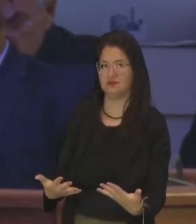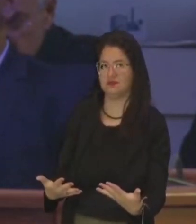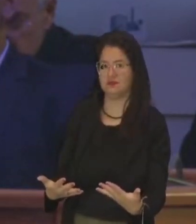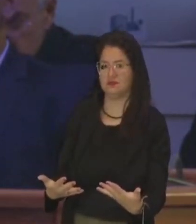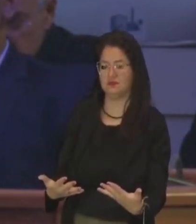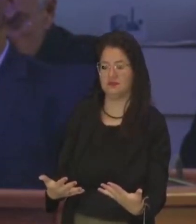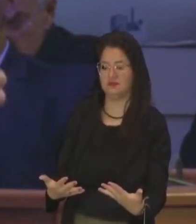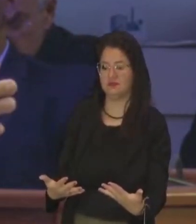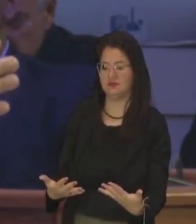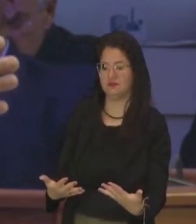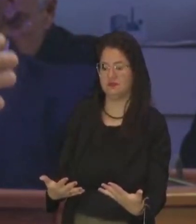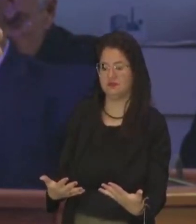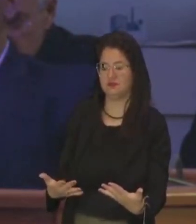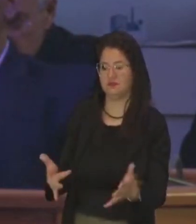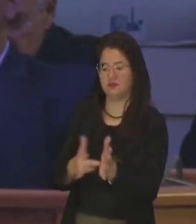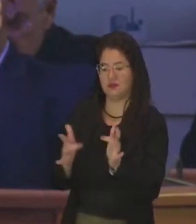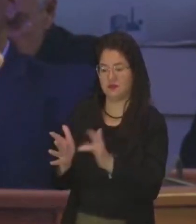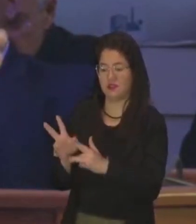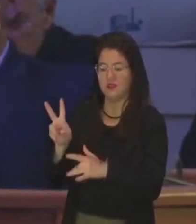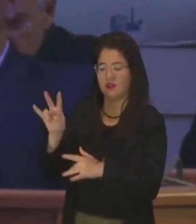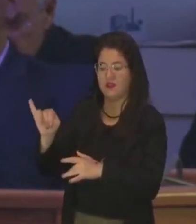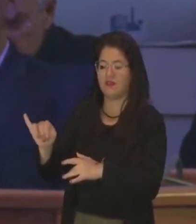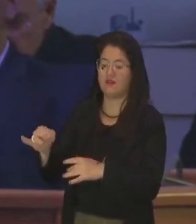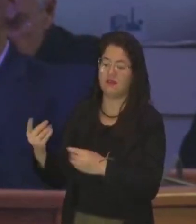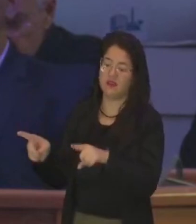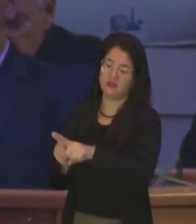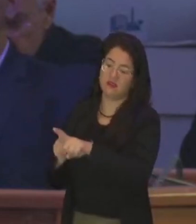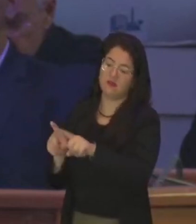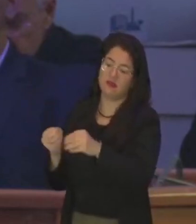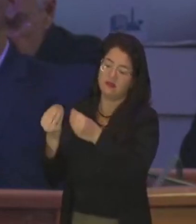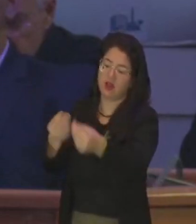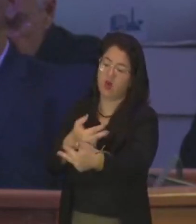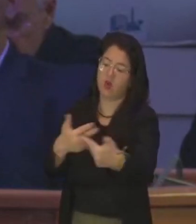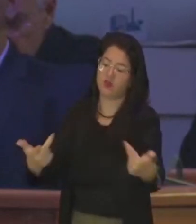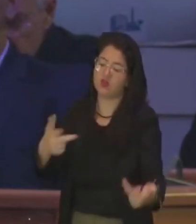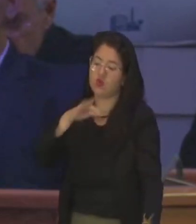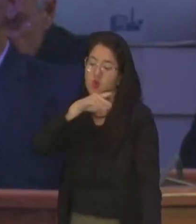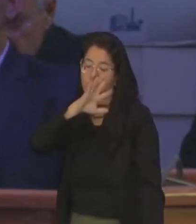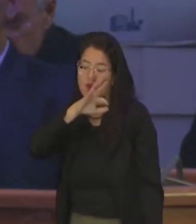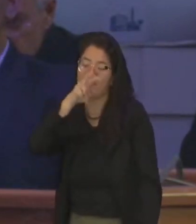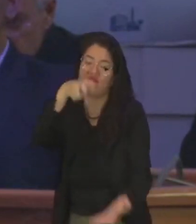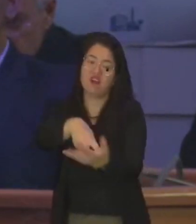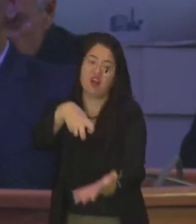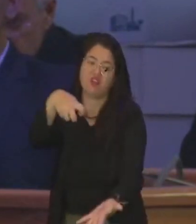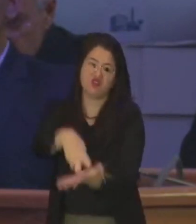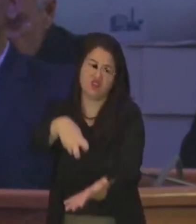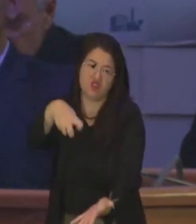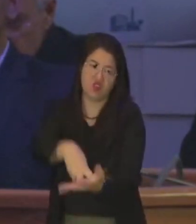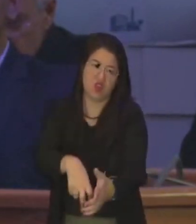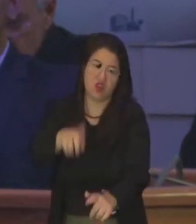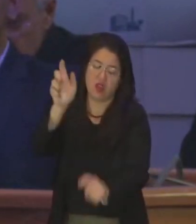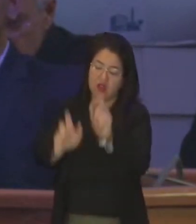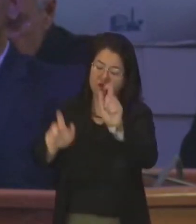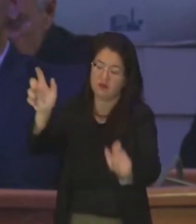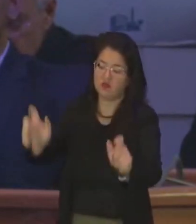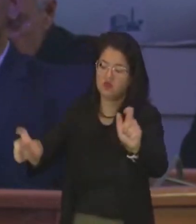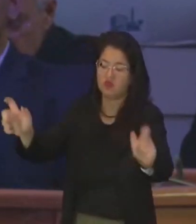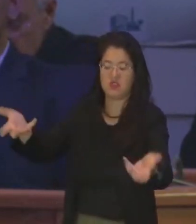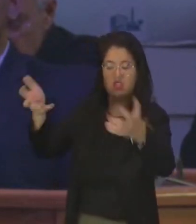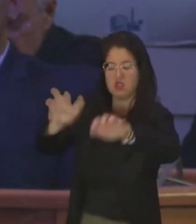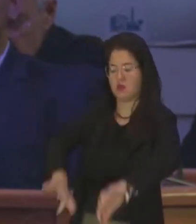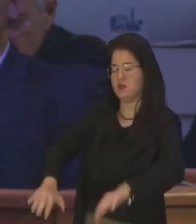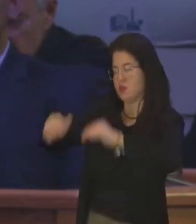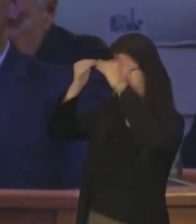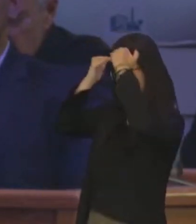ele vai retribuir mal, vamos dizer assim, né, com castigo, aqueles que não lhe